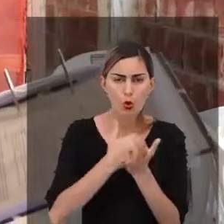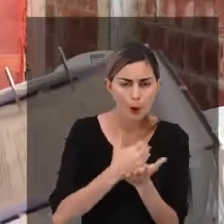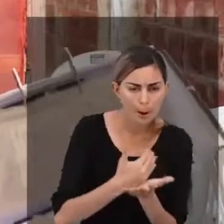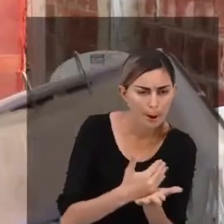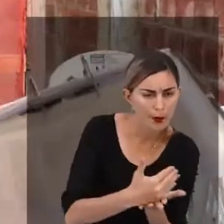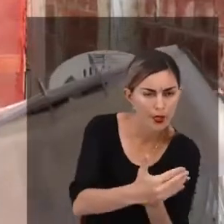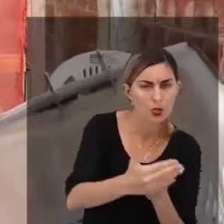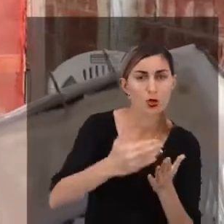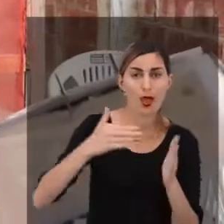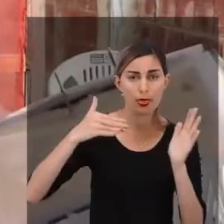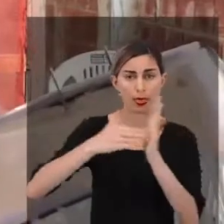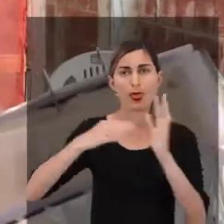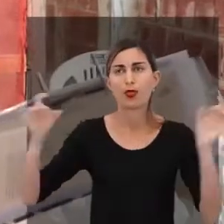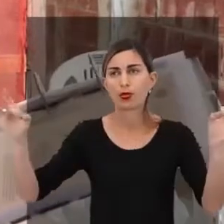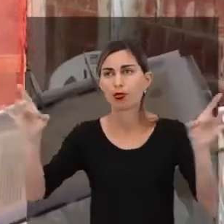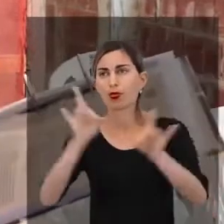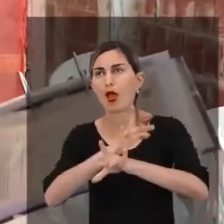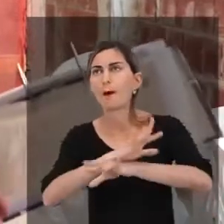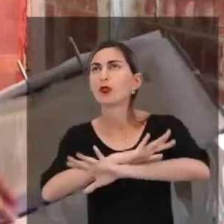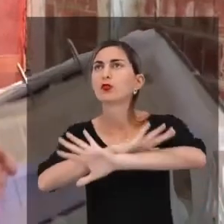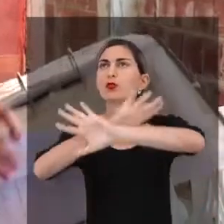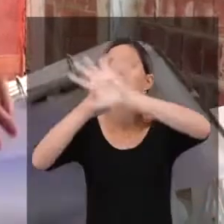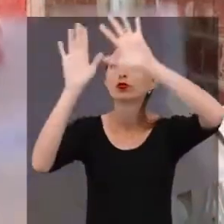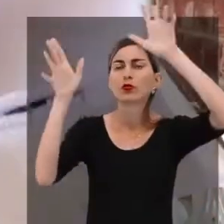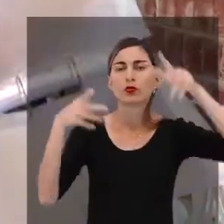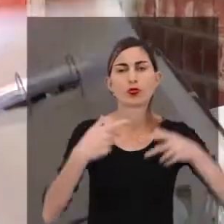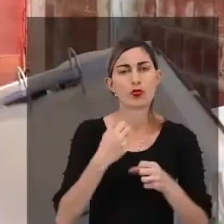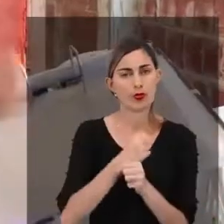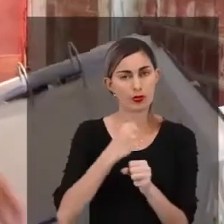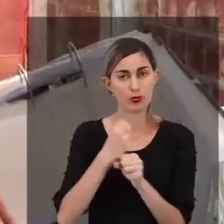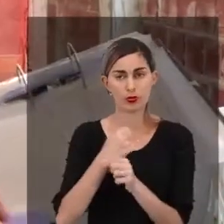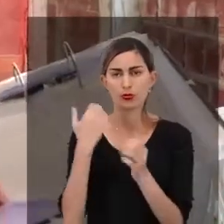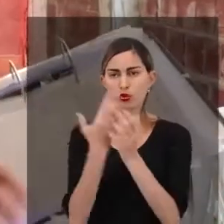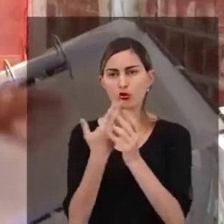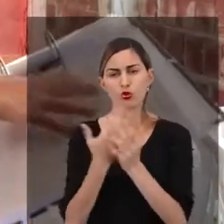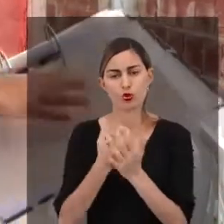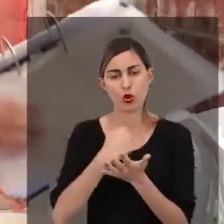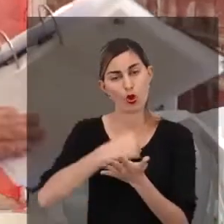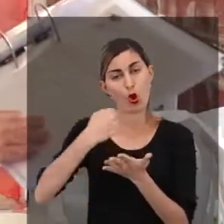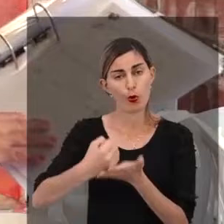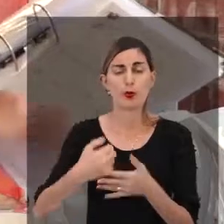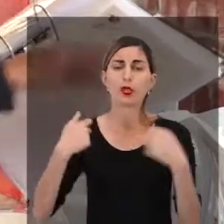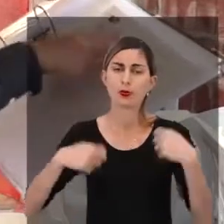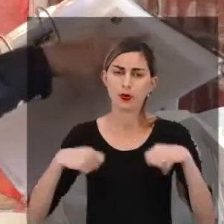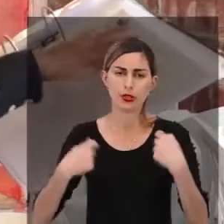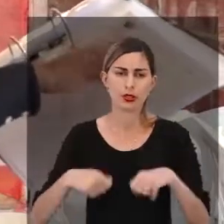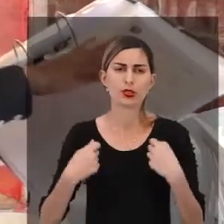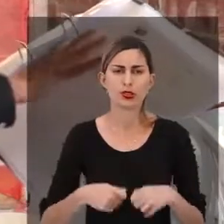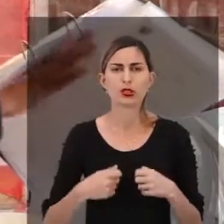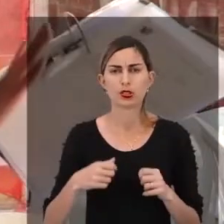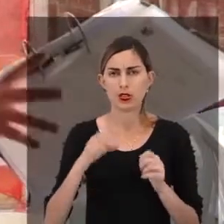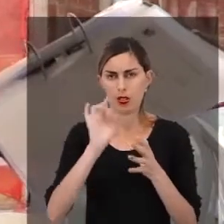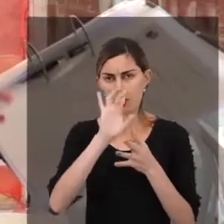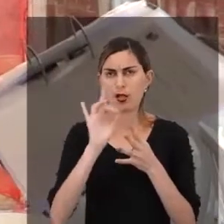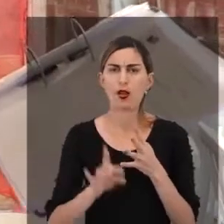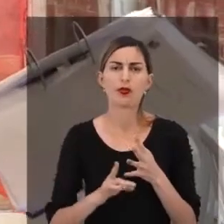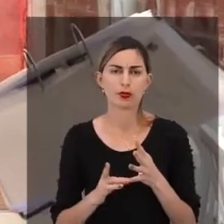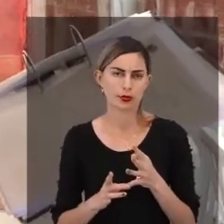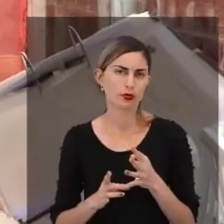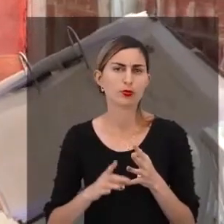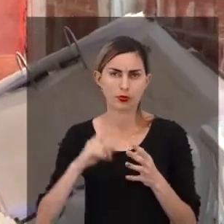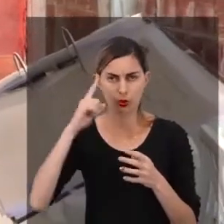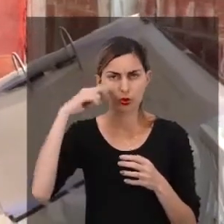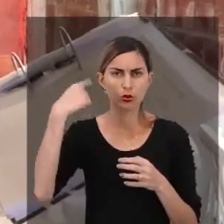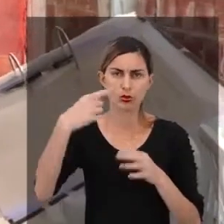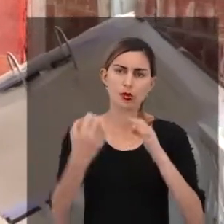passo da obra, desde a fundação até o acabamento final, eu tenho arquivado, e são os documentos que tem que estar codificados, no